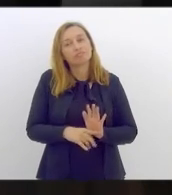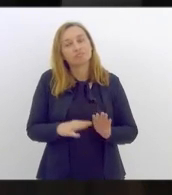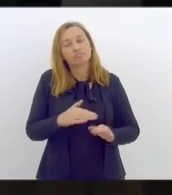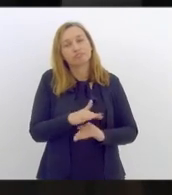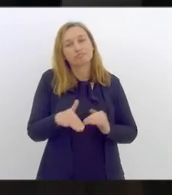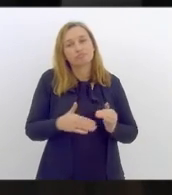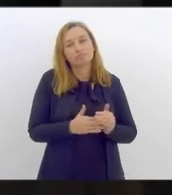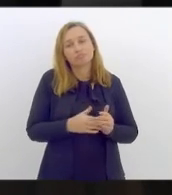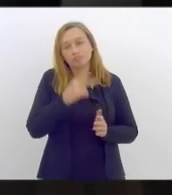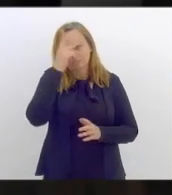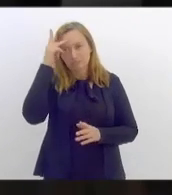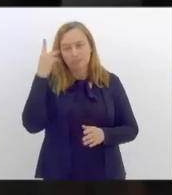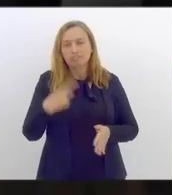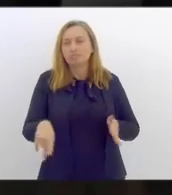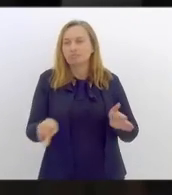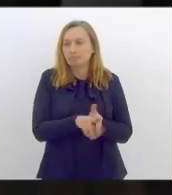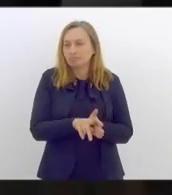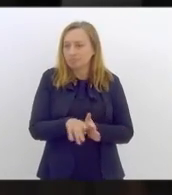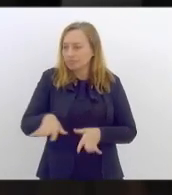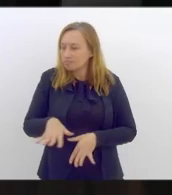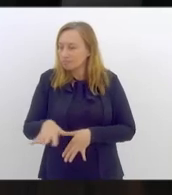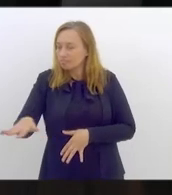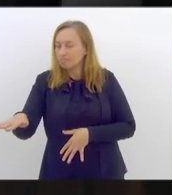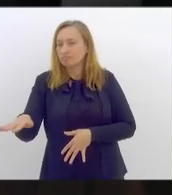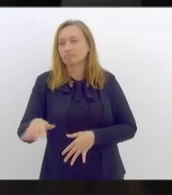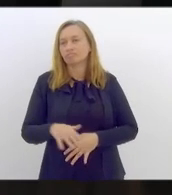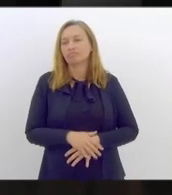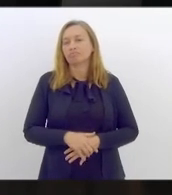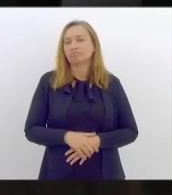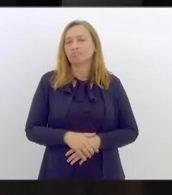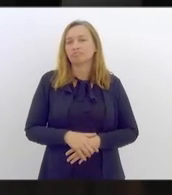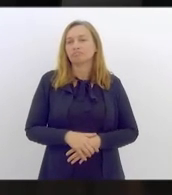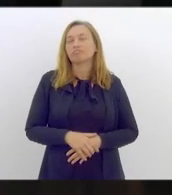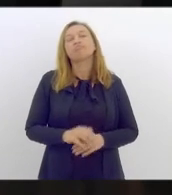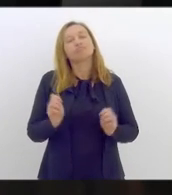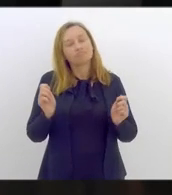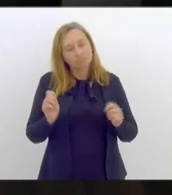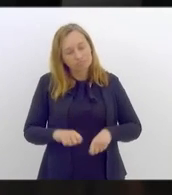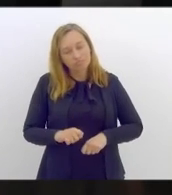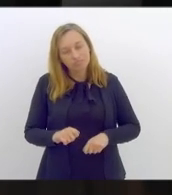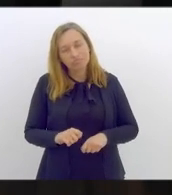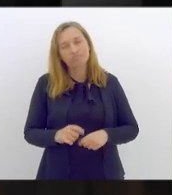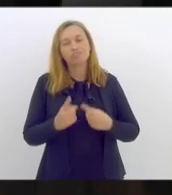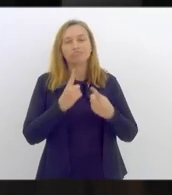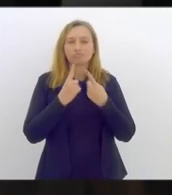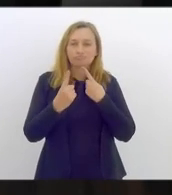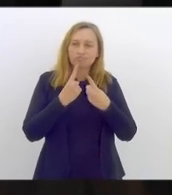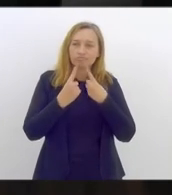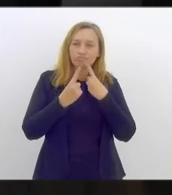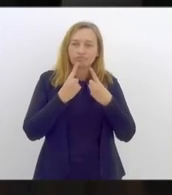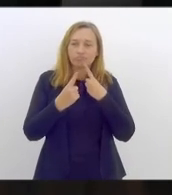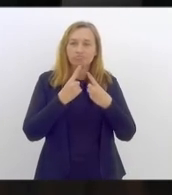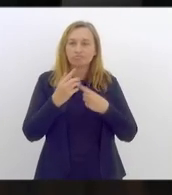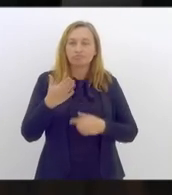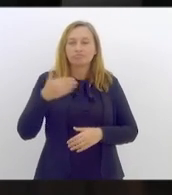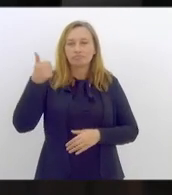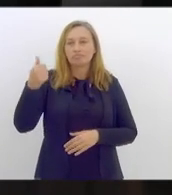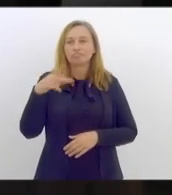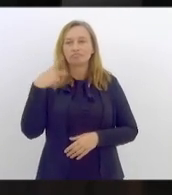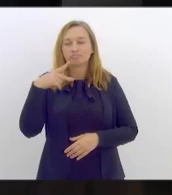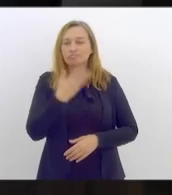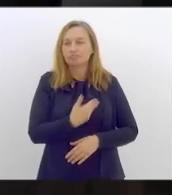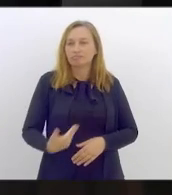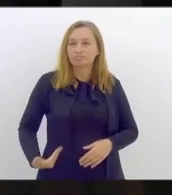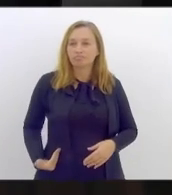pessoas que fazem parte daquele território e aí a possibilidade de dar discussão das melhores políticas